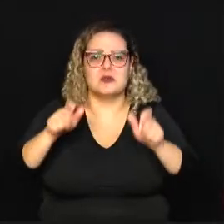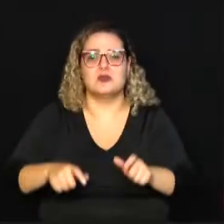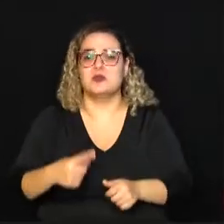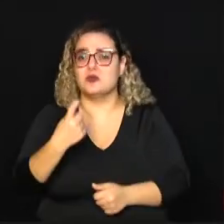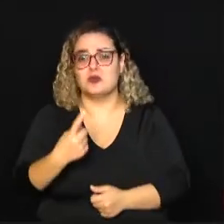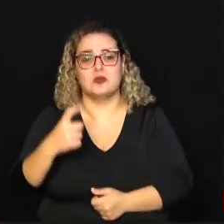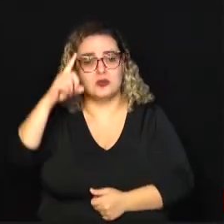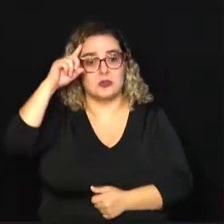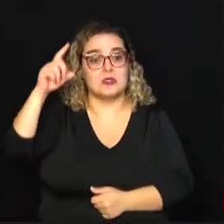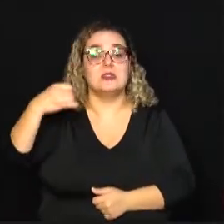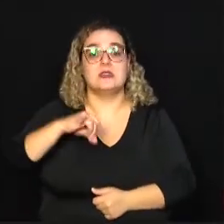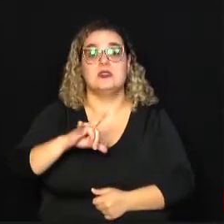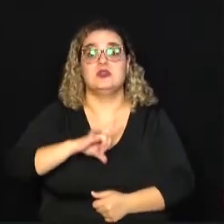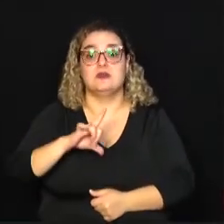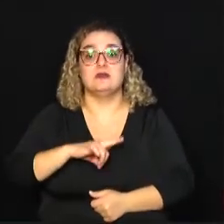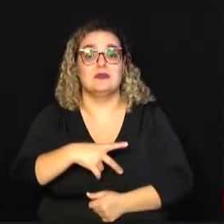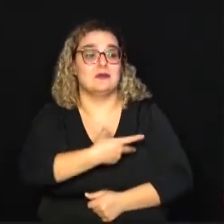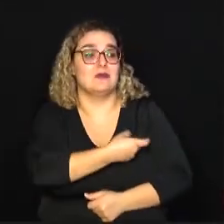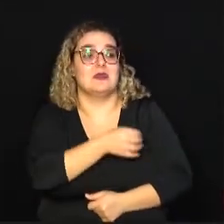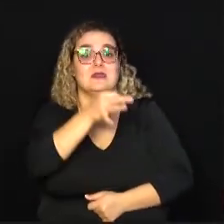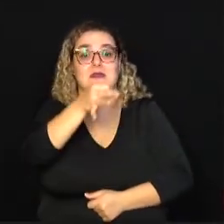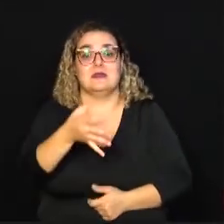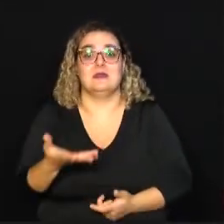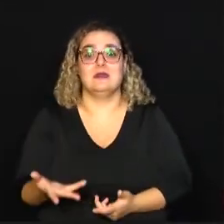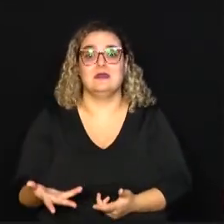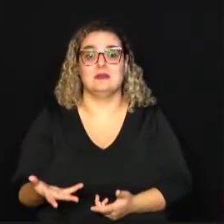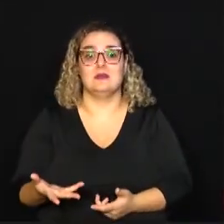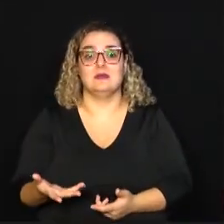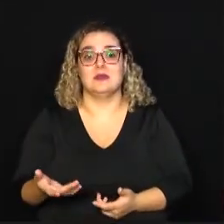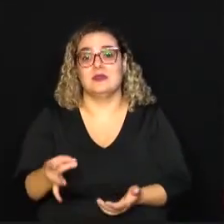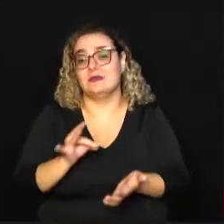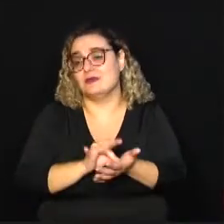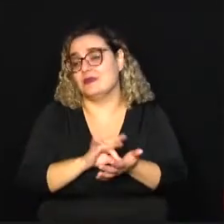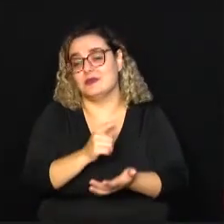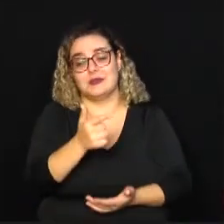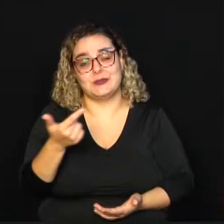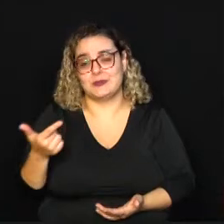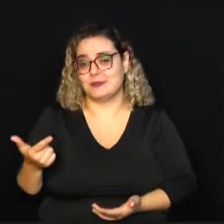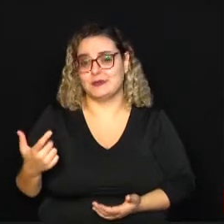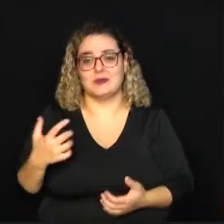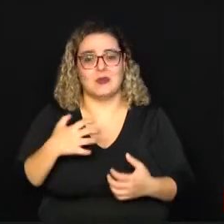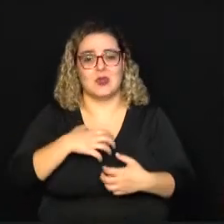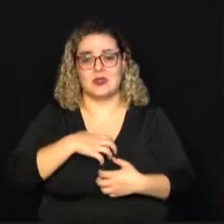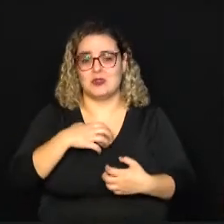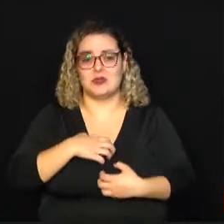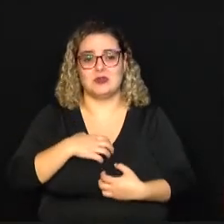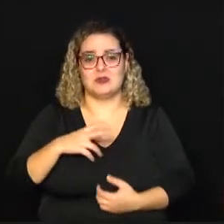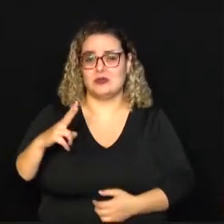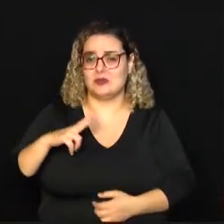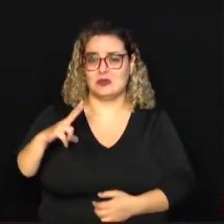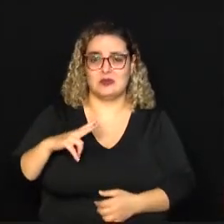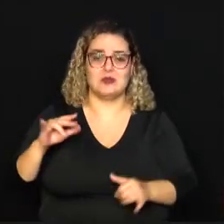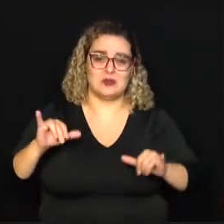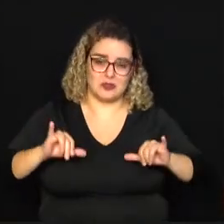tivermos doses de vacina disponíveis, e a verdade é que nós não temos, e nós estamos vivendo isso tudo de uma forma particularmente sofrida.